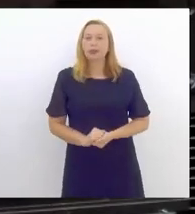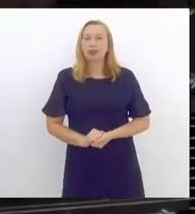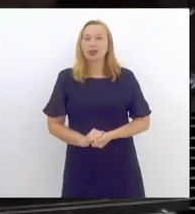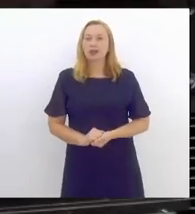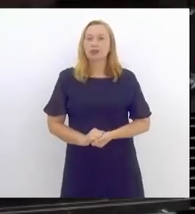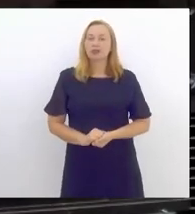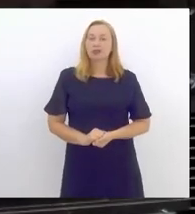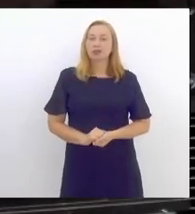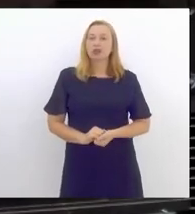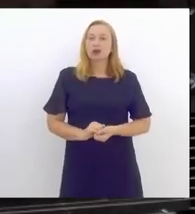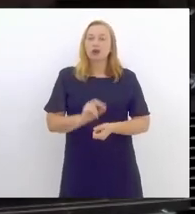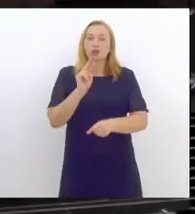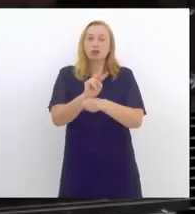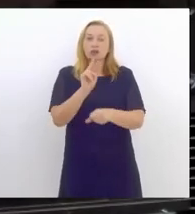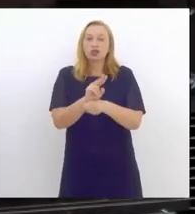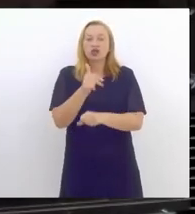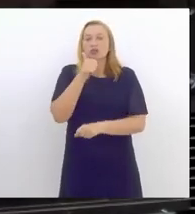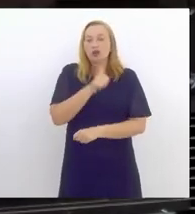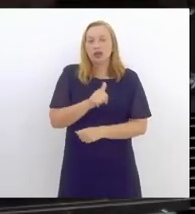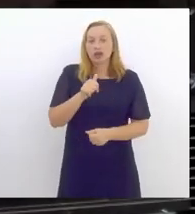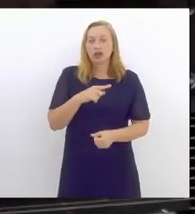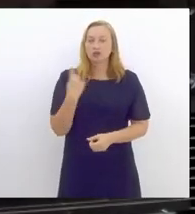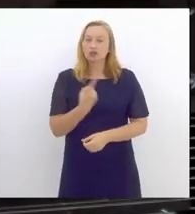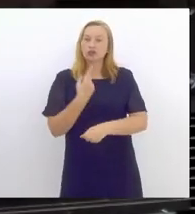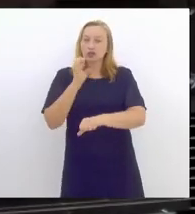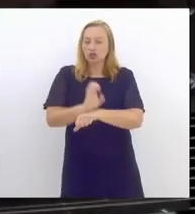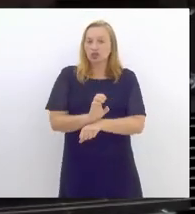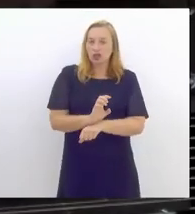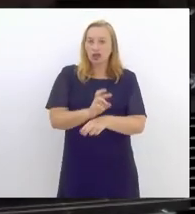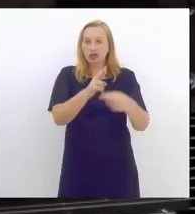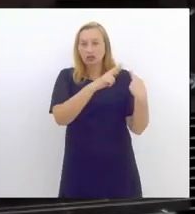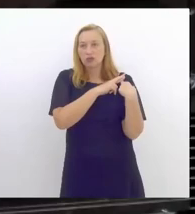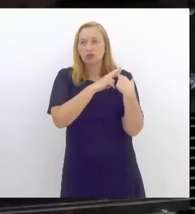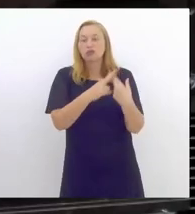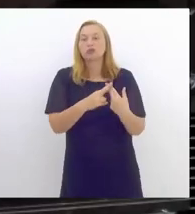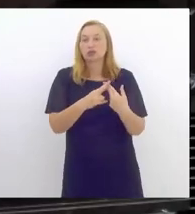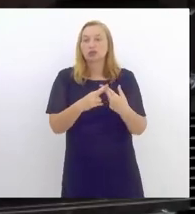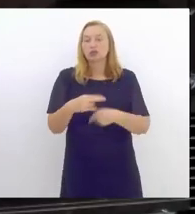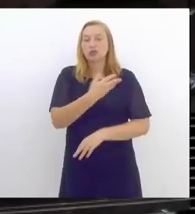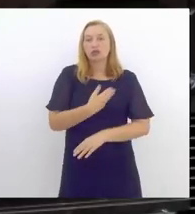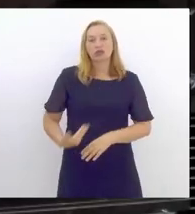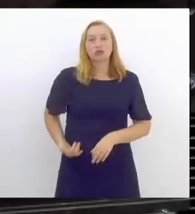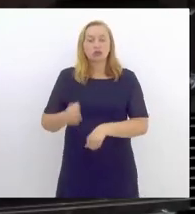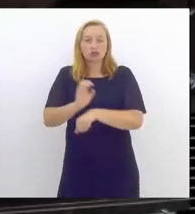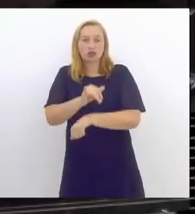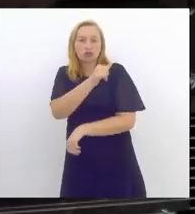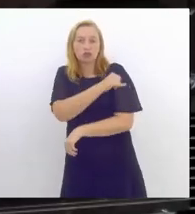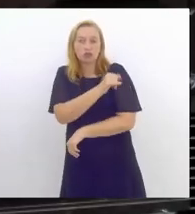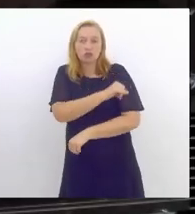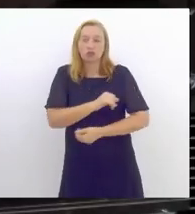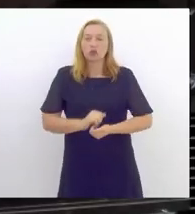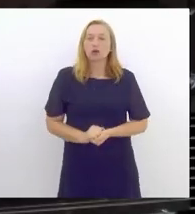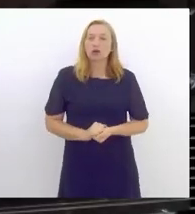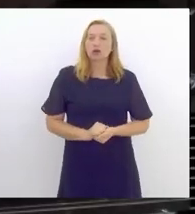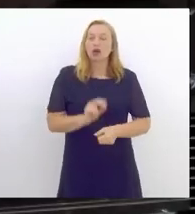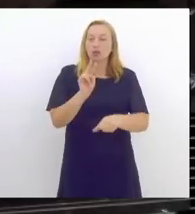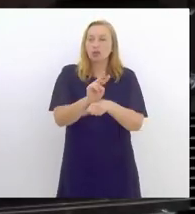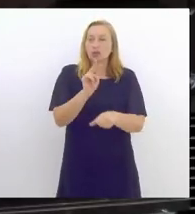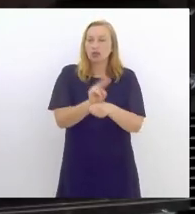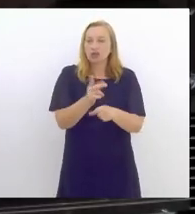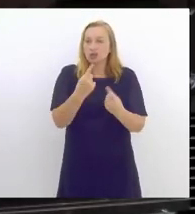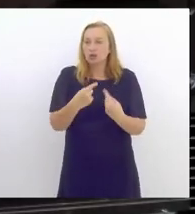Proteger as mulheres do nosso Estado é uma missão que assumo como governador do Rio de Janeiro. A prevenção e o combate